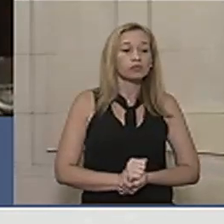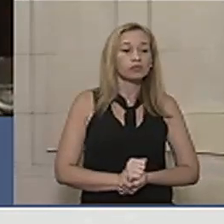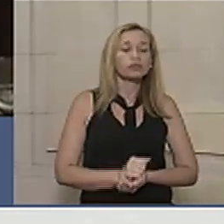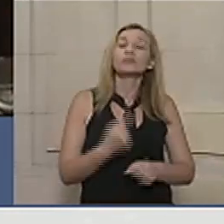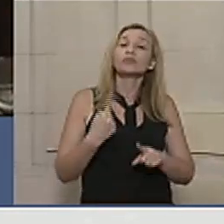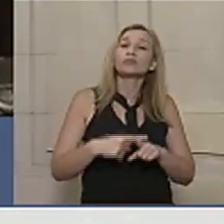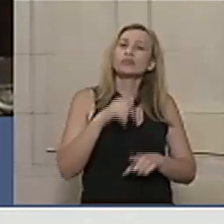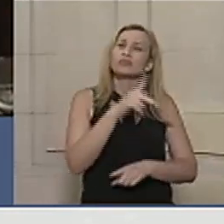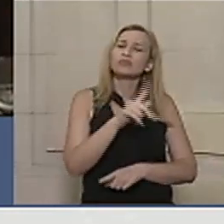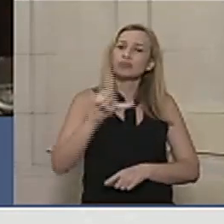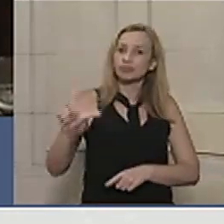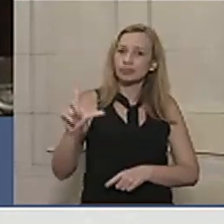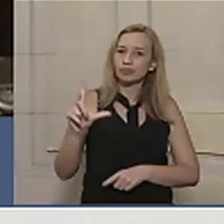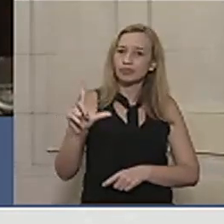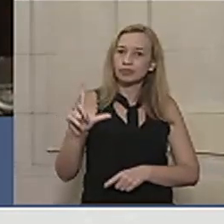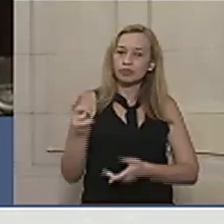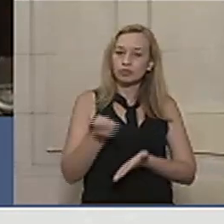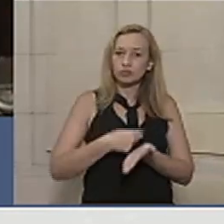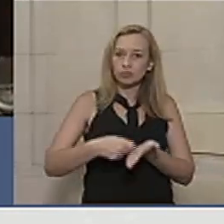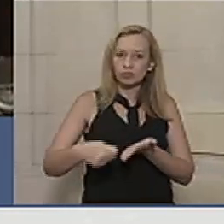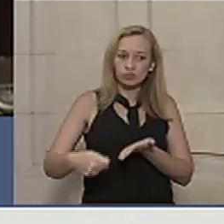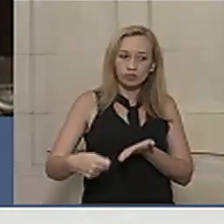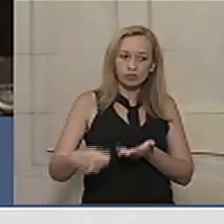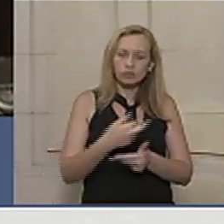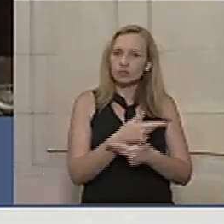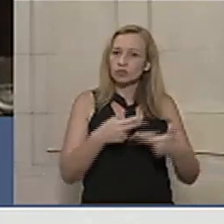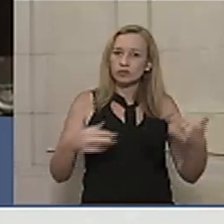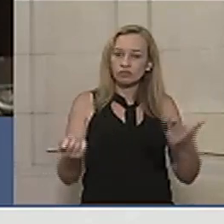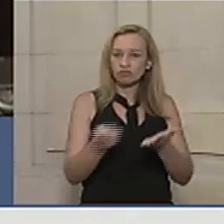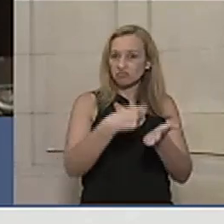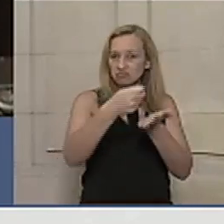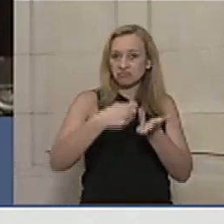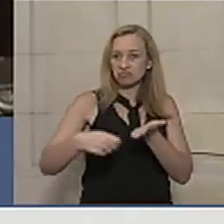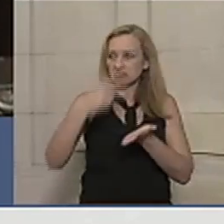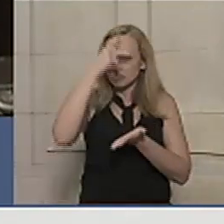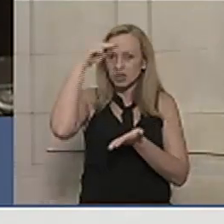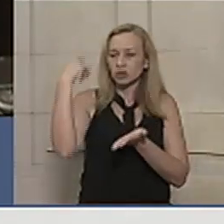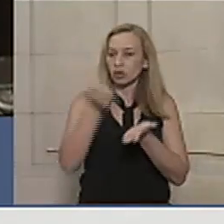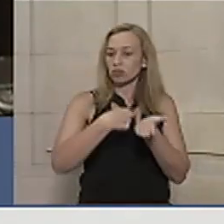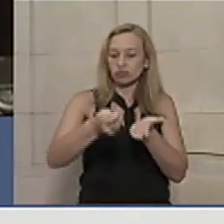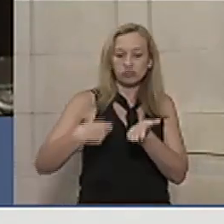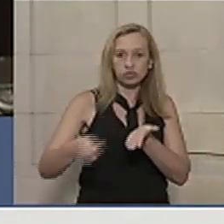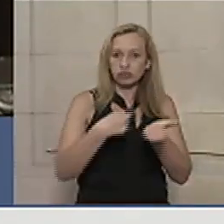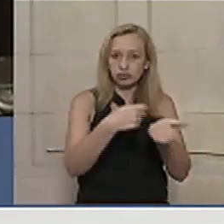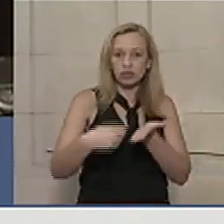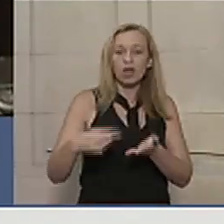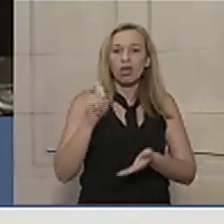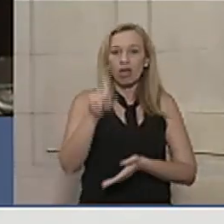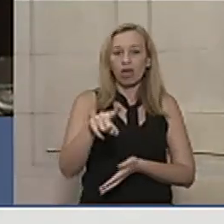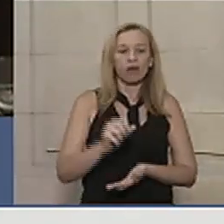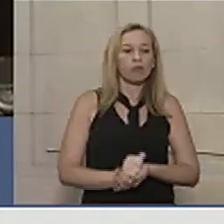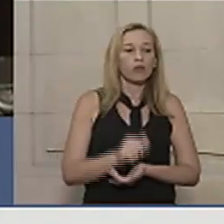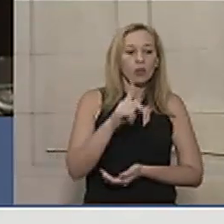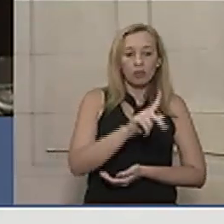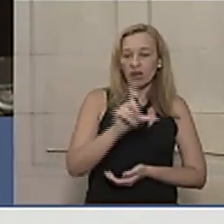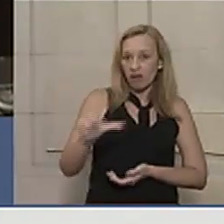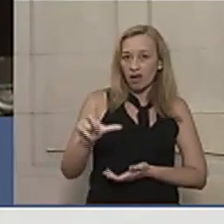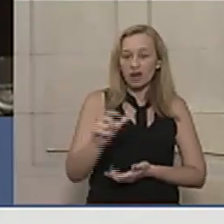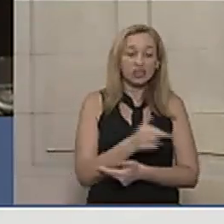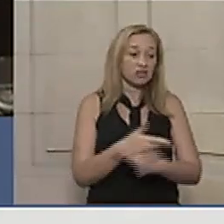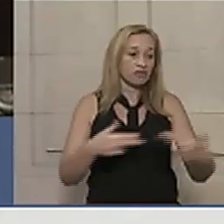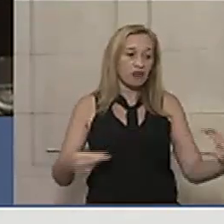um PL escrito a várias mãos, né? Um PL de